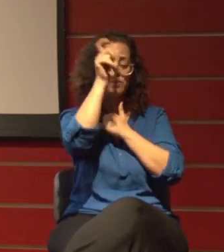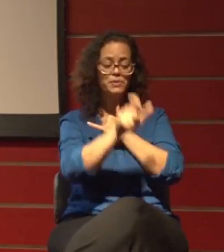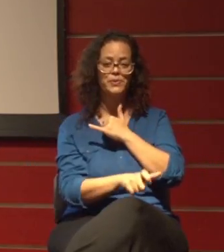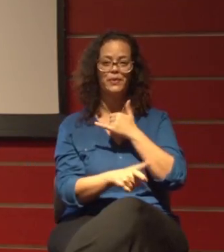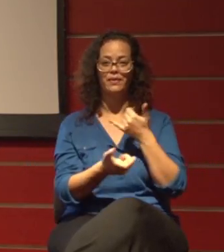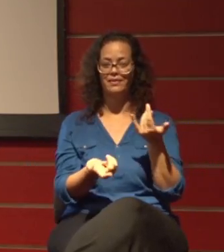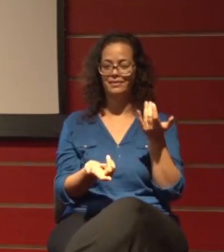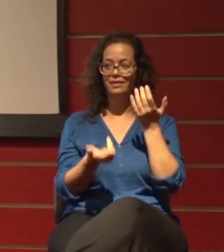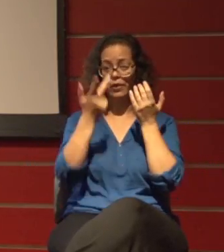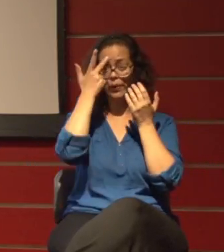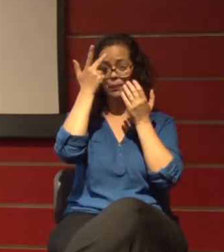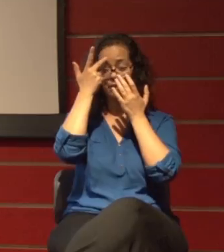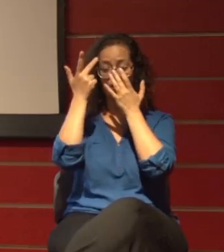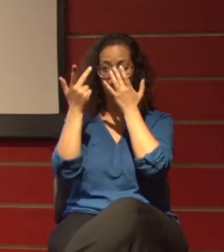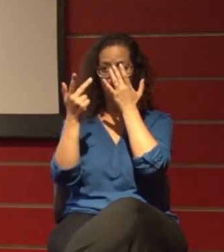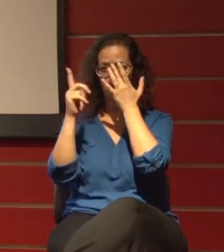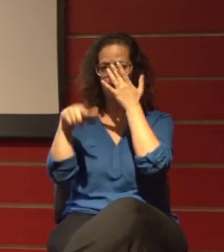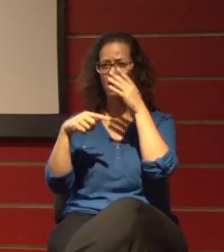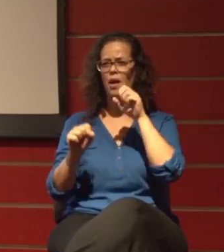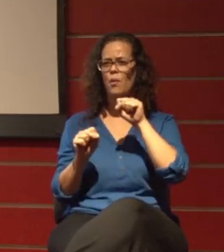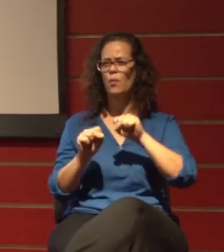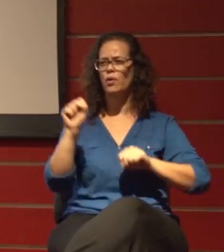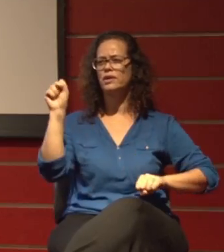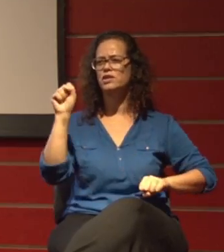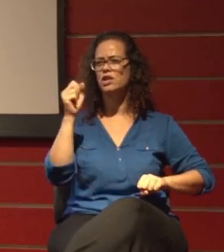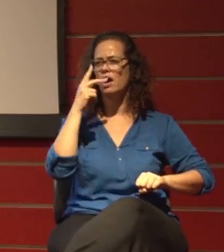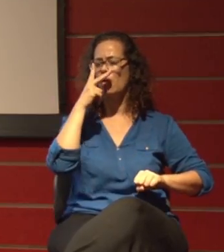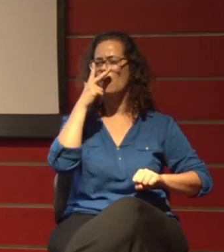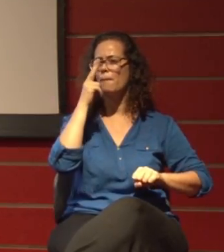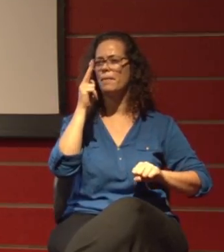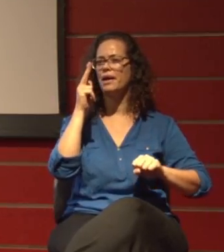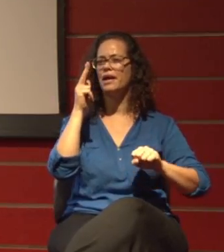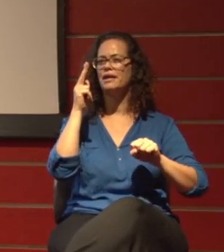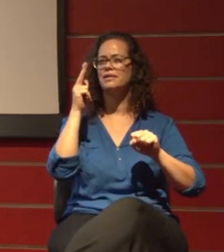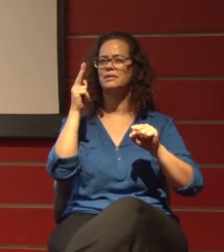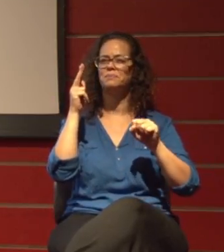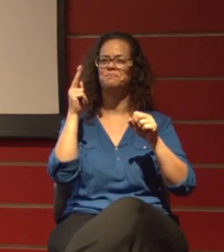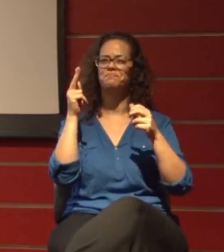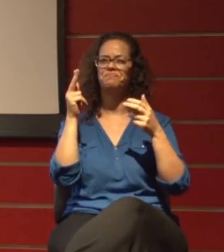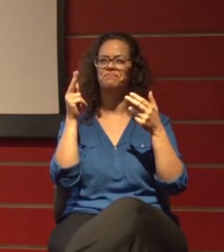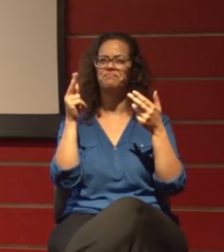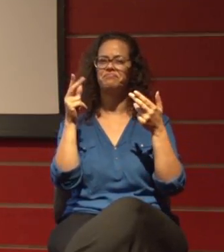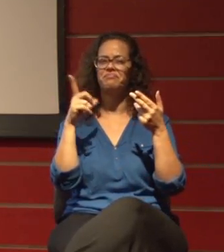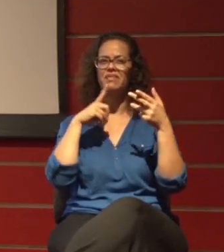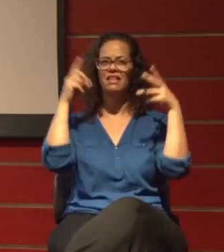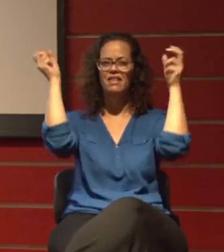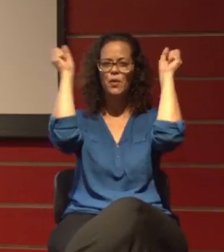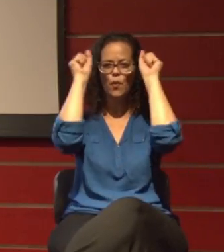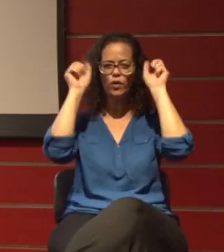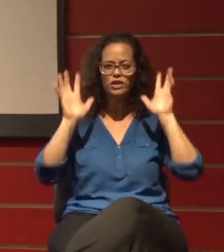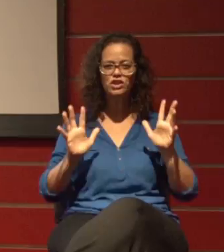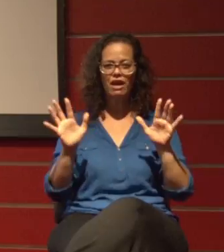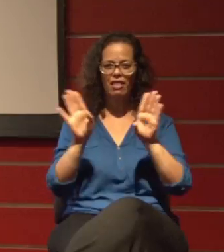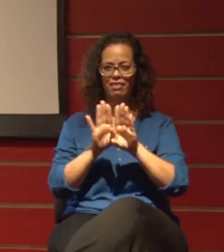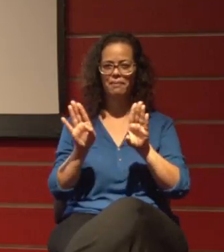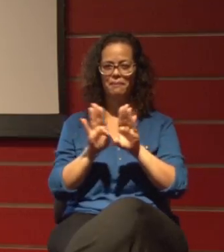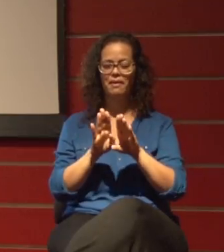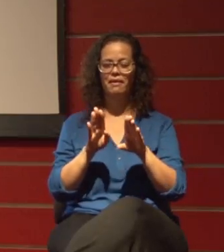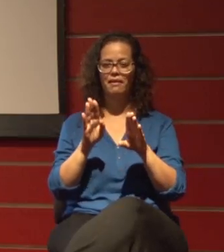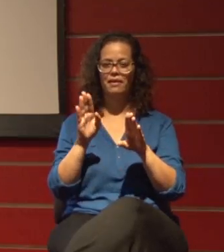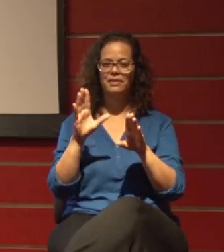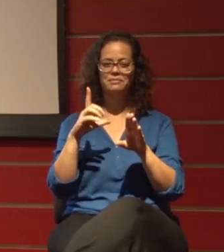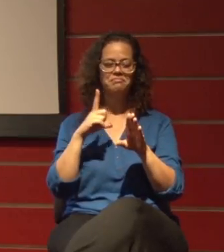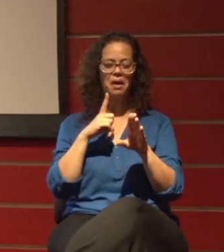tem uma uma um herói meio orixá também né ou seja ou seja essa essa mundanidade essa essa proximidade